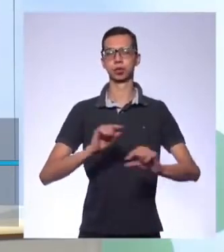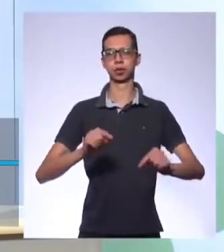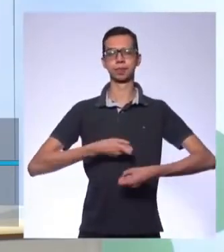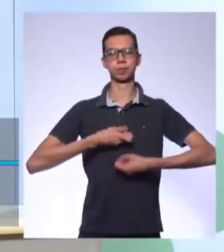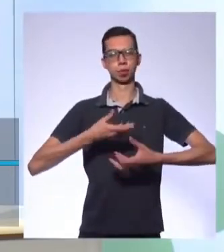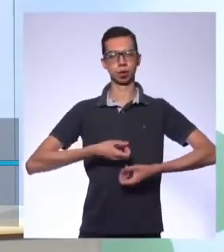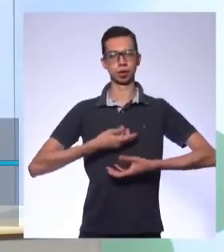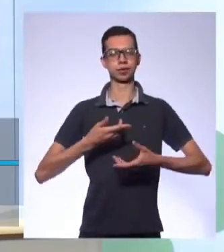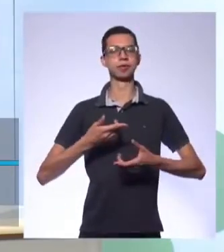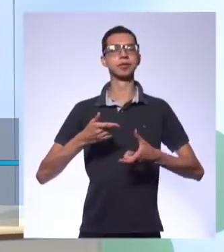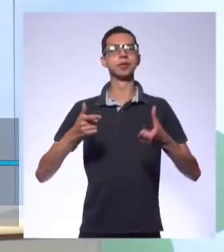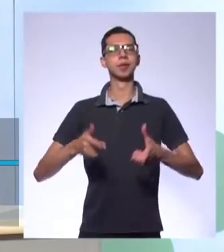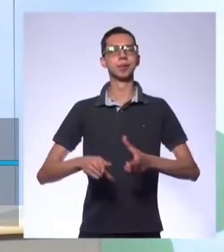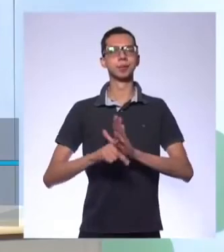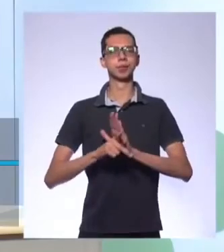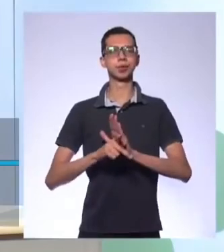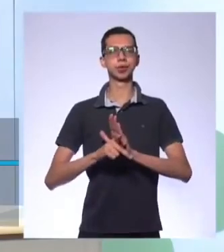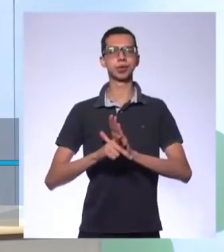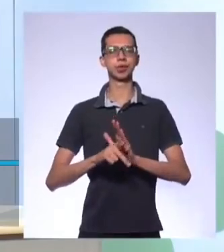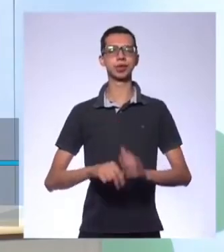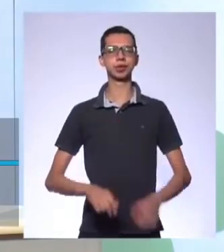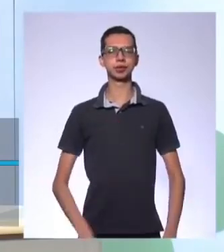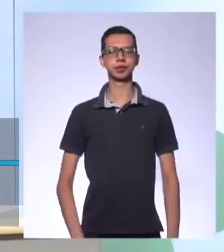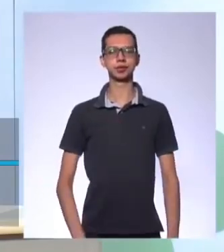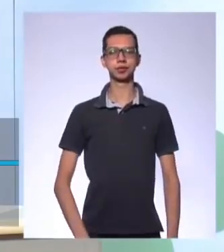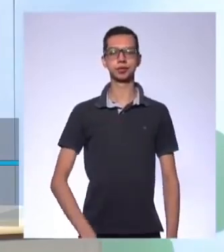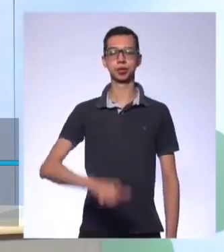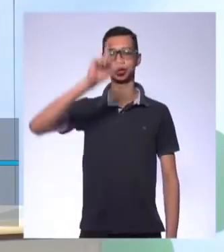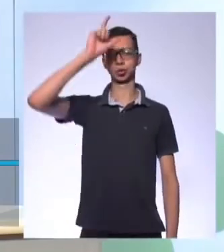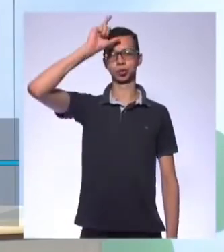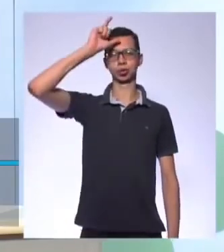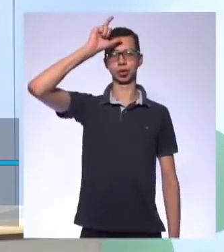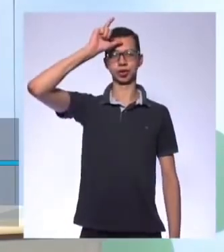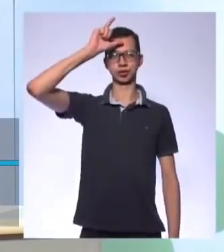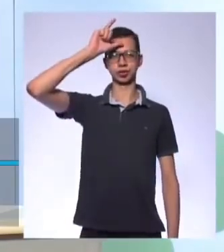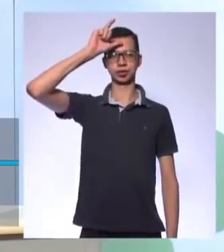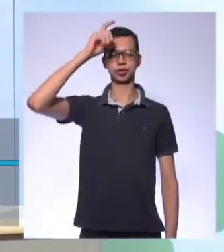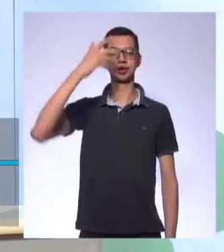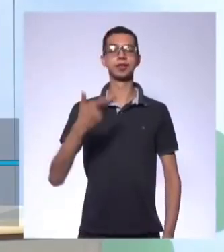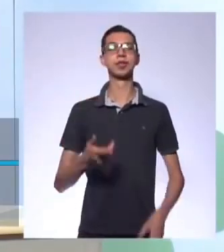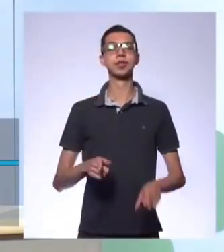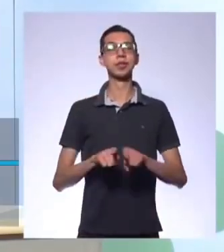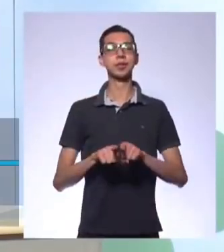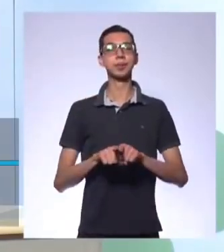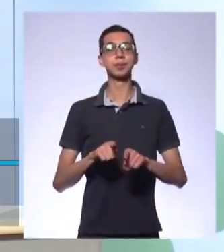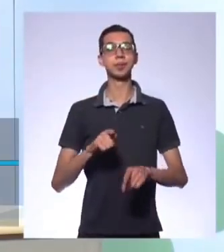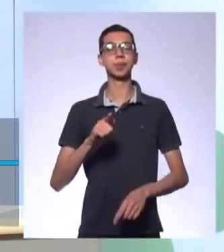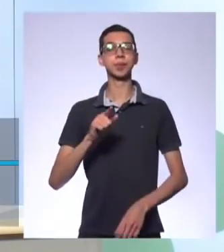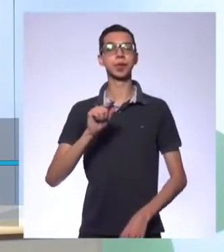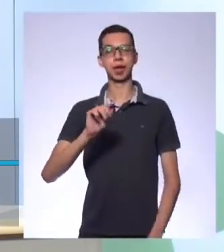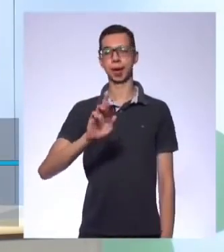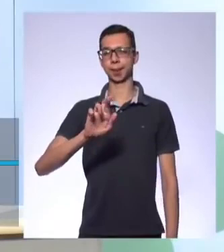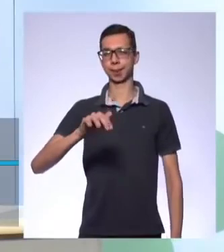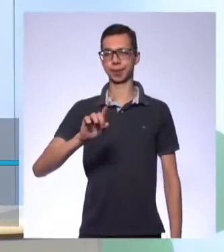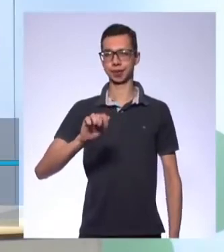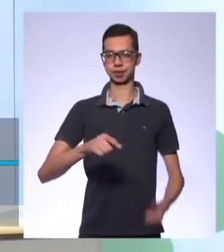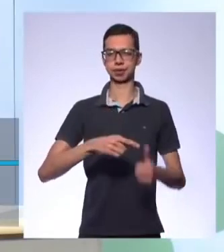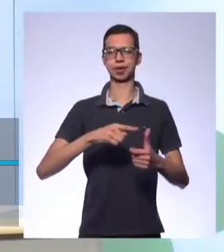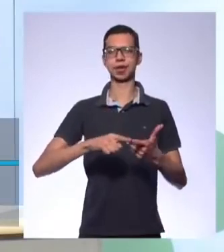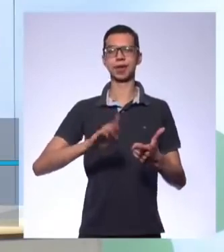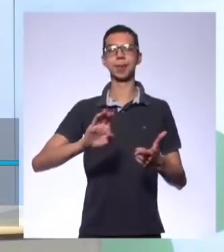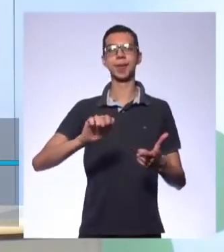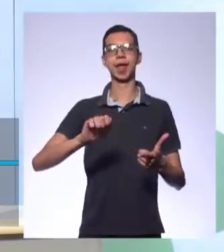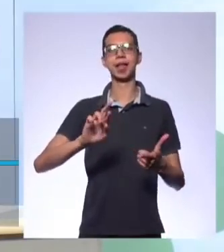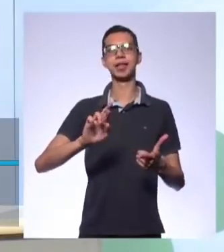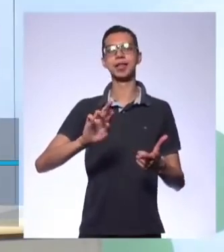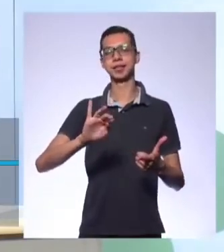disse a frase famosa do Shakespeare, ser ou não ser, eis a questão. Mas é eis, tá, gente? E a Brenda e a Beatriz falaram de Romeu e